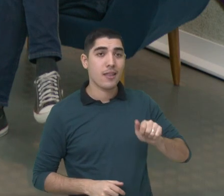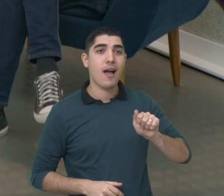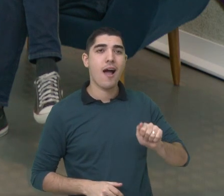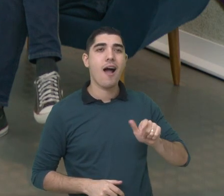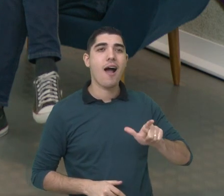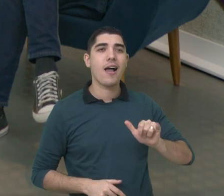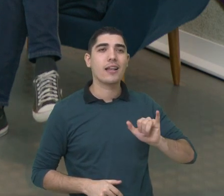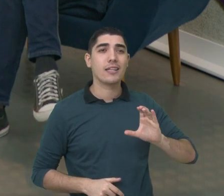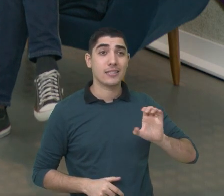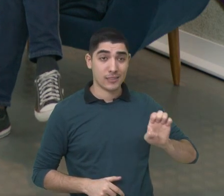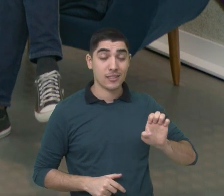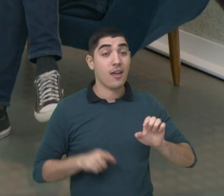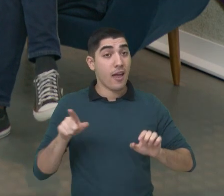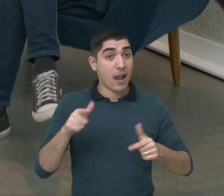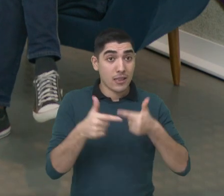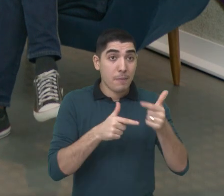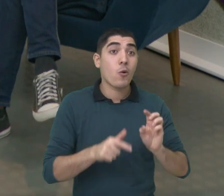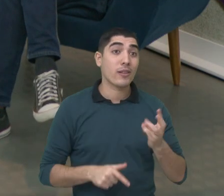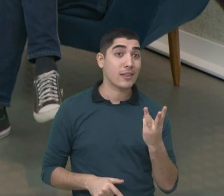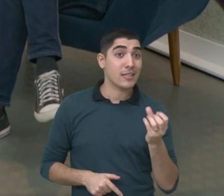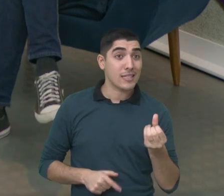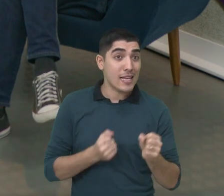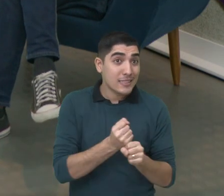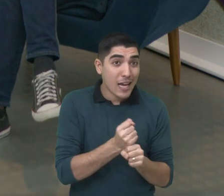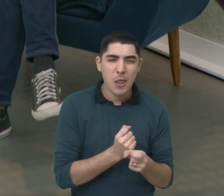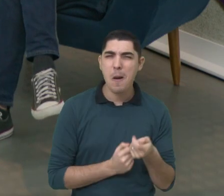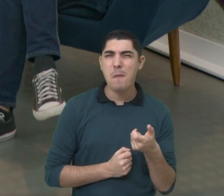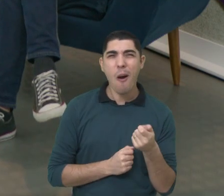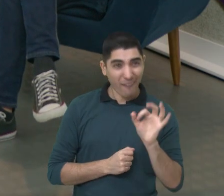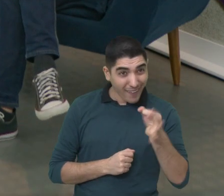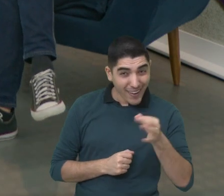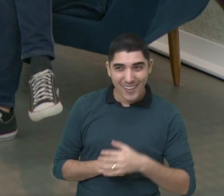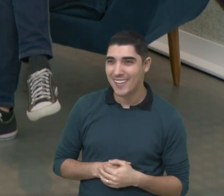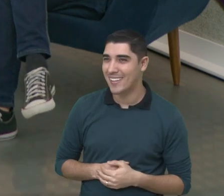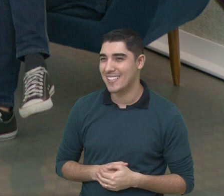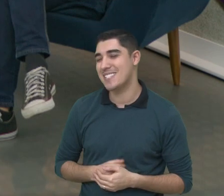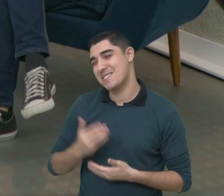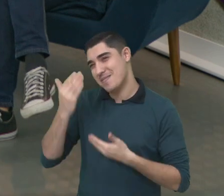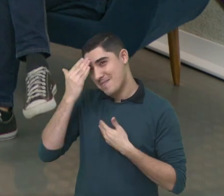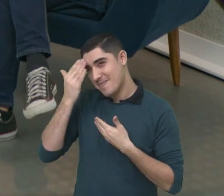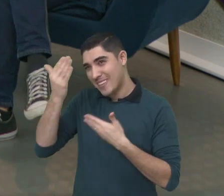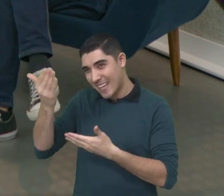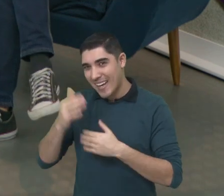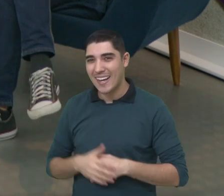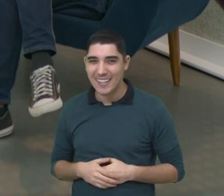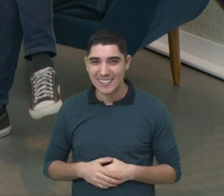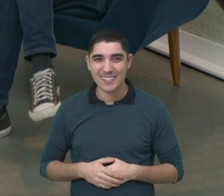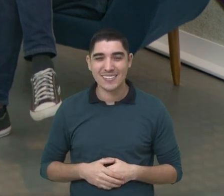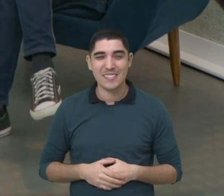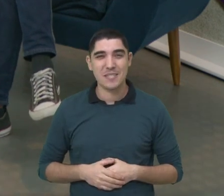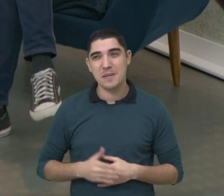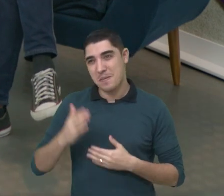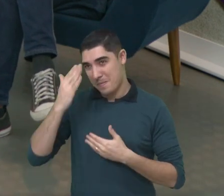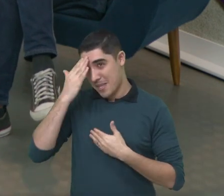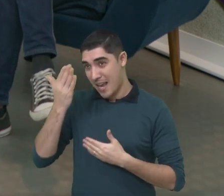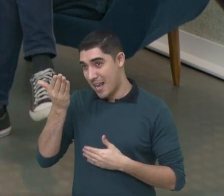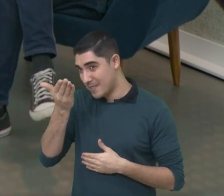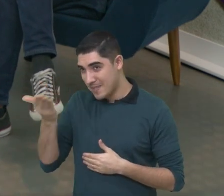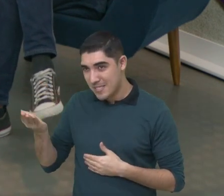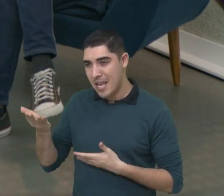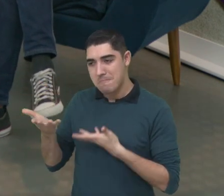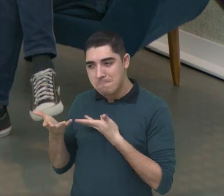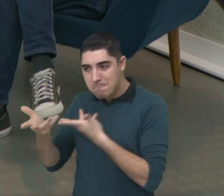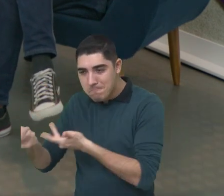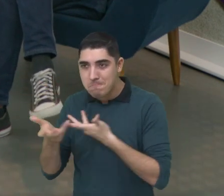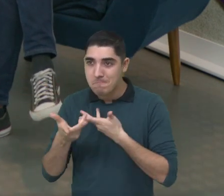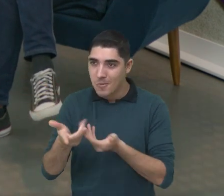longa experiência, está na área há apenas 36 anos. Pouca coisa, né, Ana Alice? Seja bem-vinda. Muito obrigada, viu, por